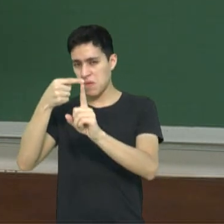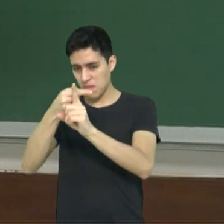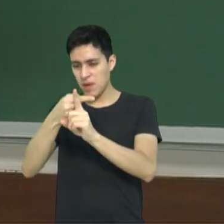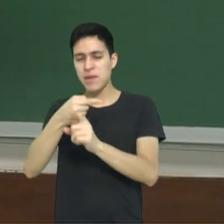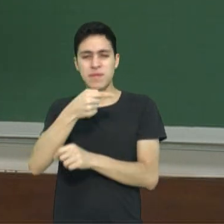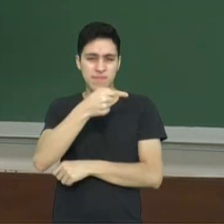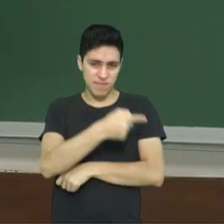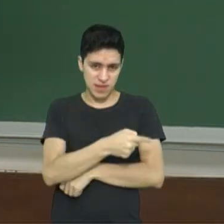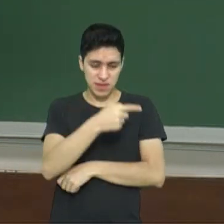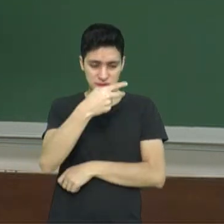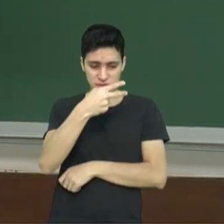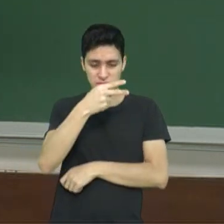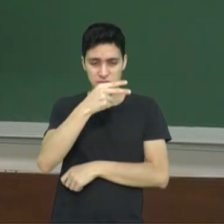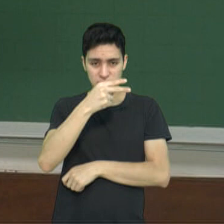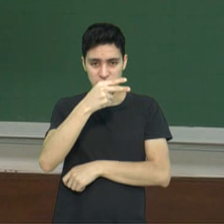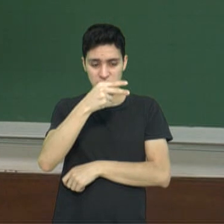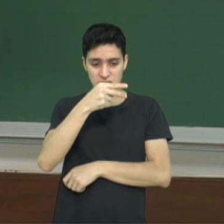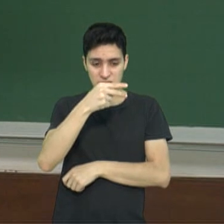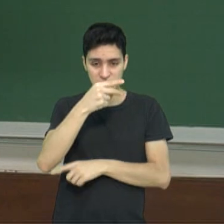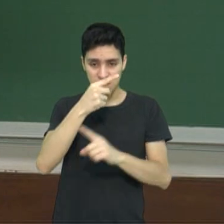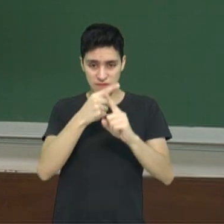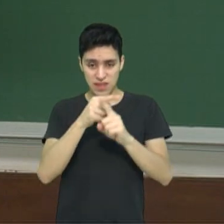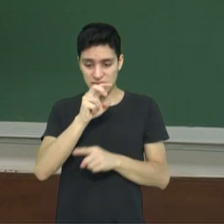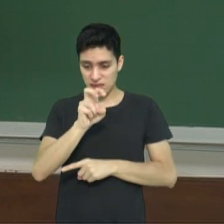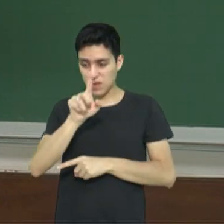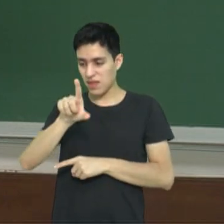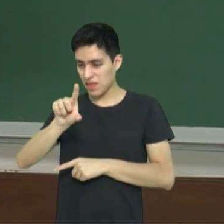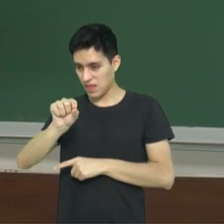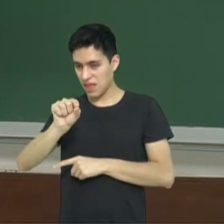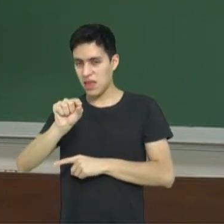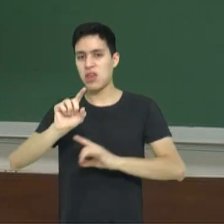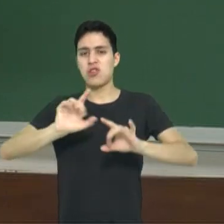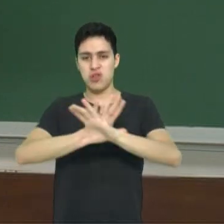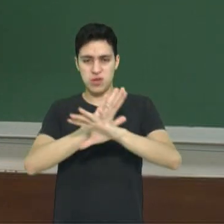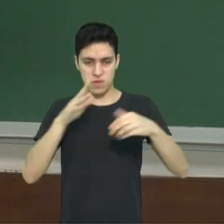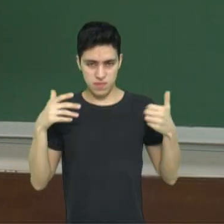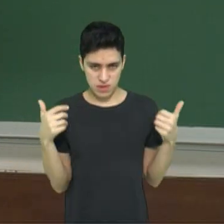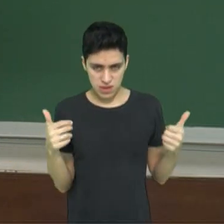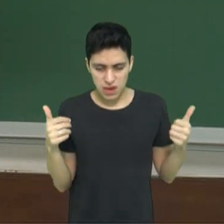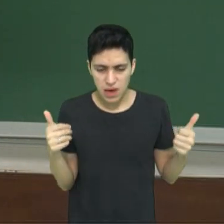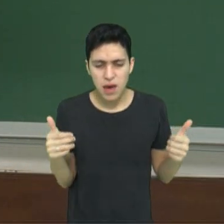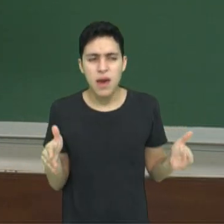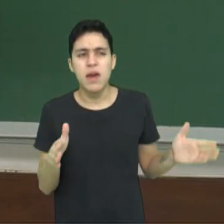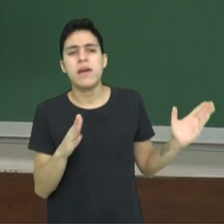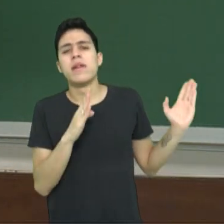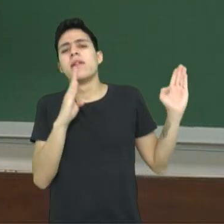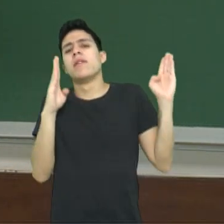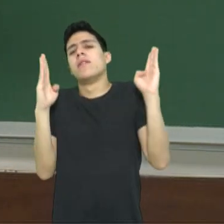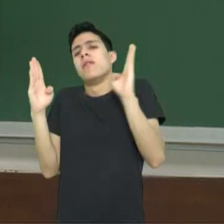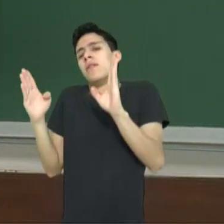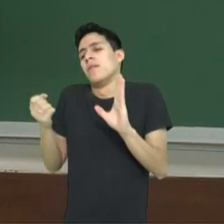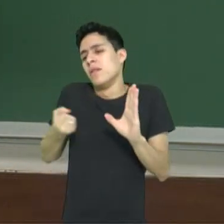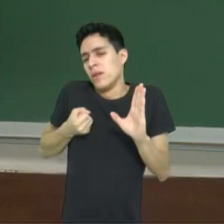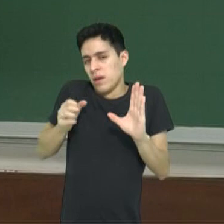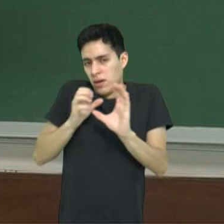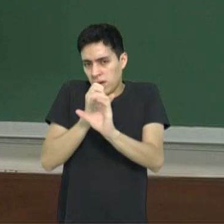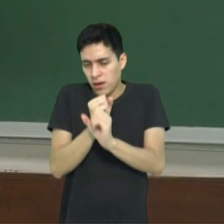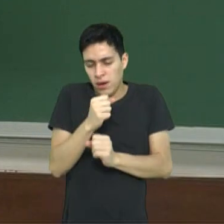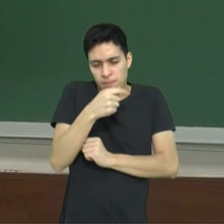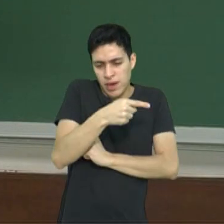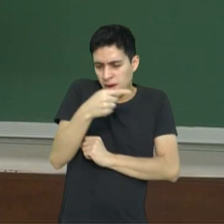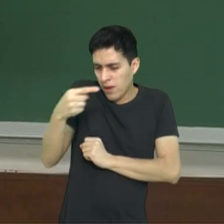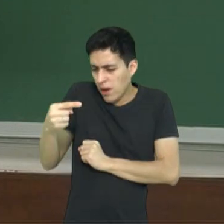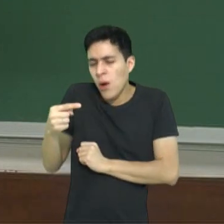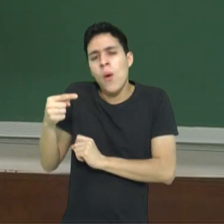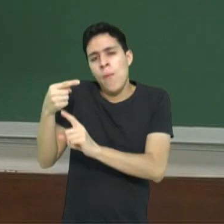menos. 2 vezes 5, 10. Multipliquei o primeiro. Multiplicando o segundo termo, menos com